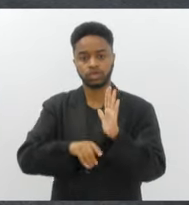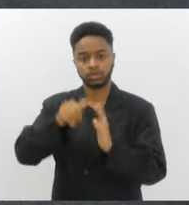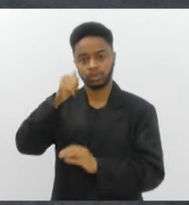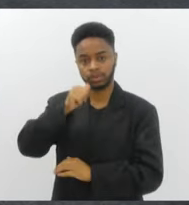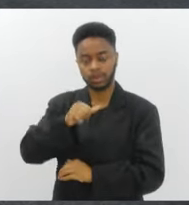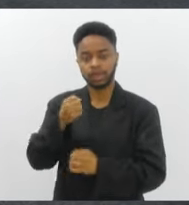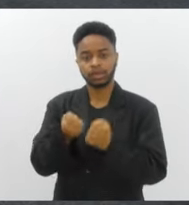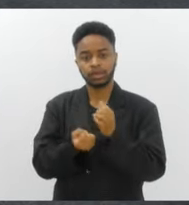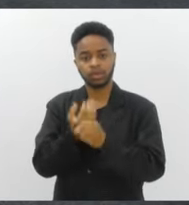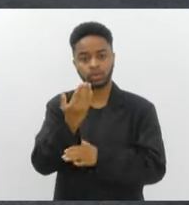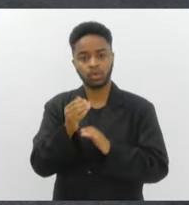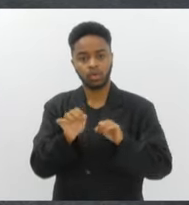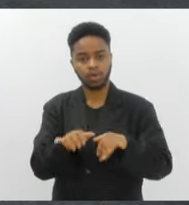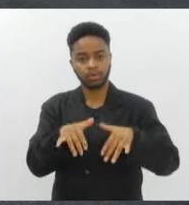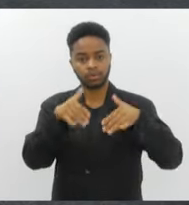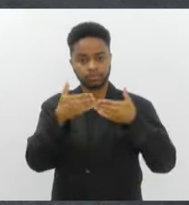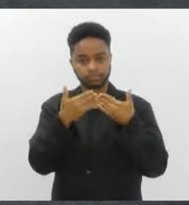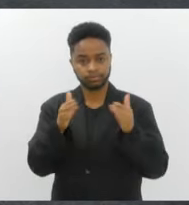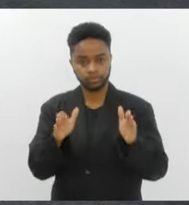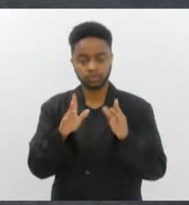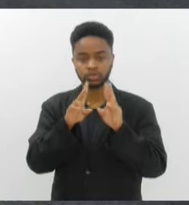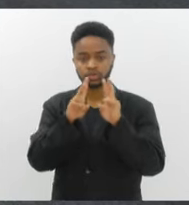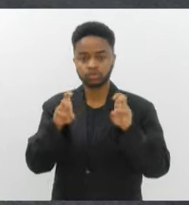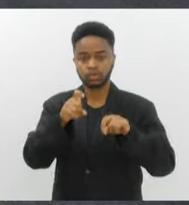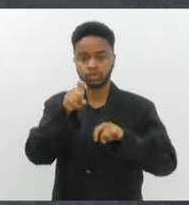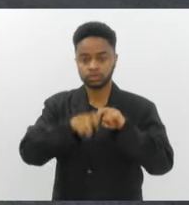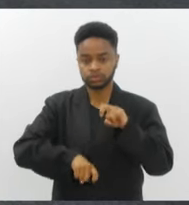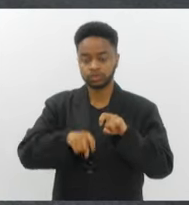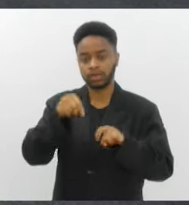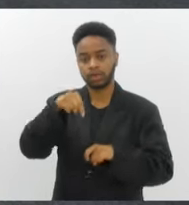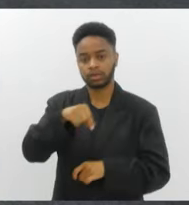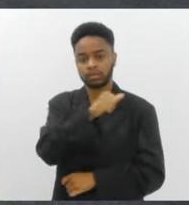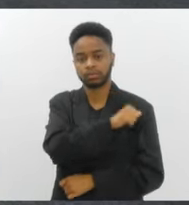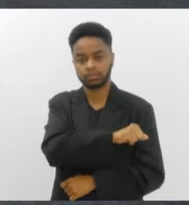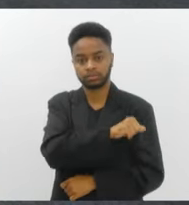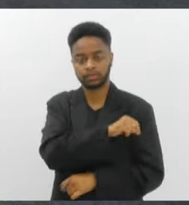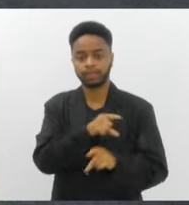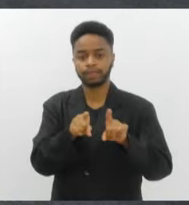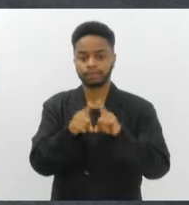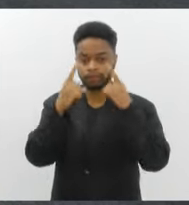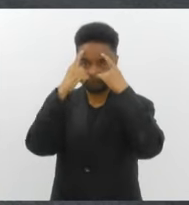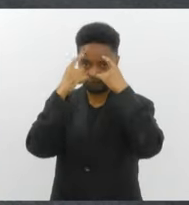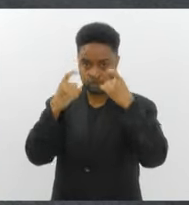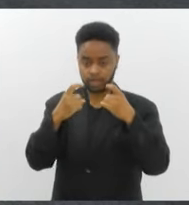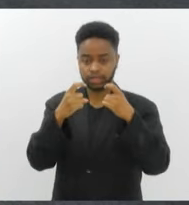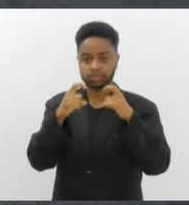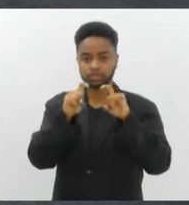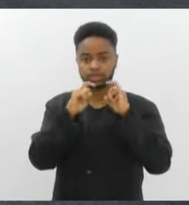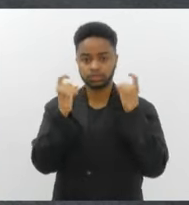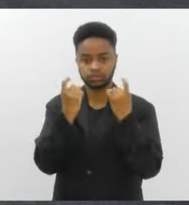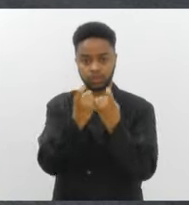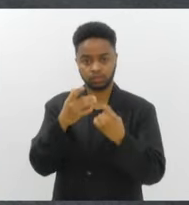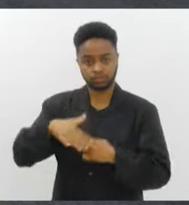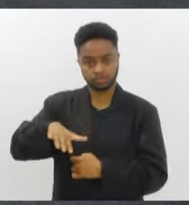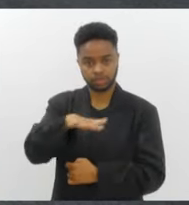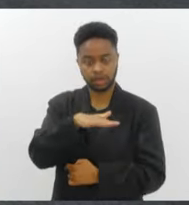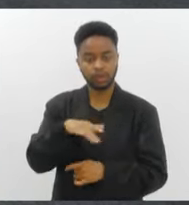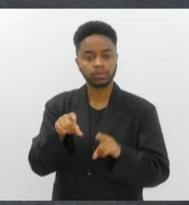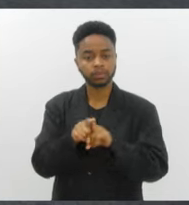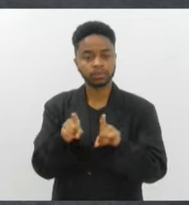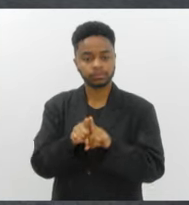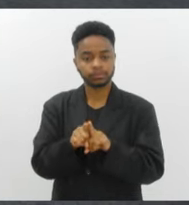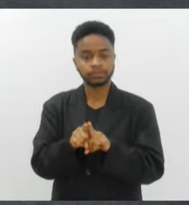audiência pública sobre casos de estupro no estado do Rio de Janeiro, de violência sexual no geral, e nos